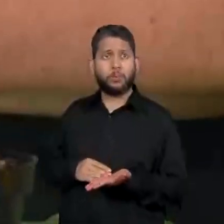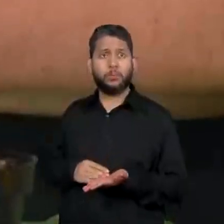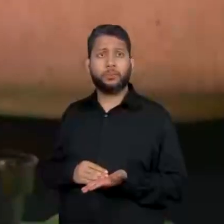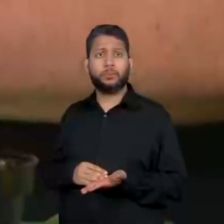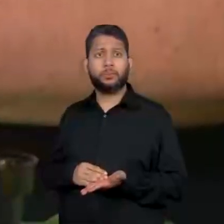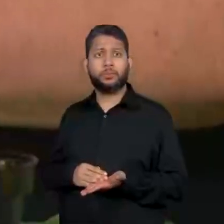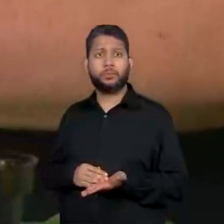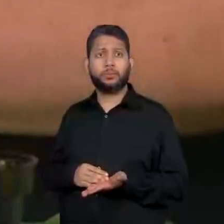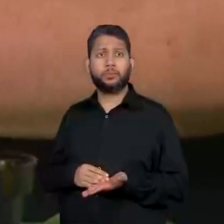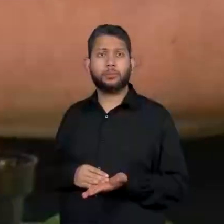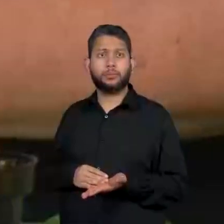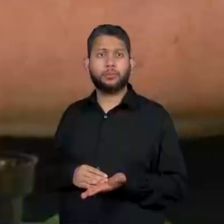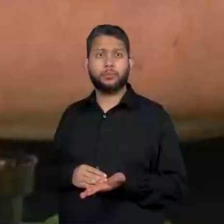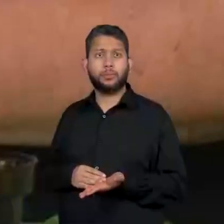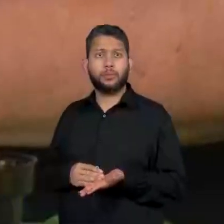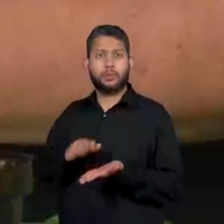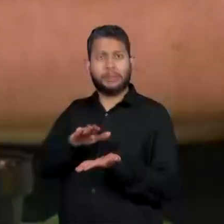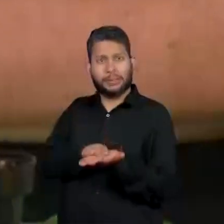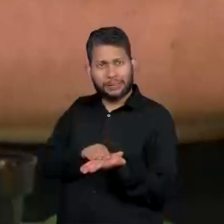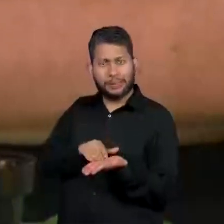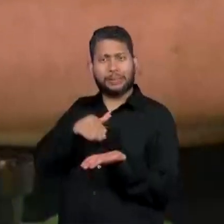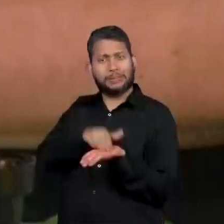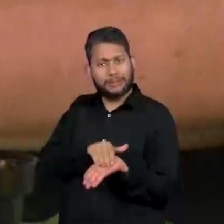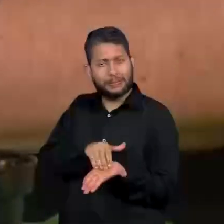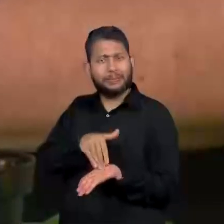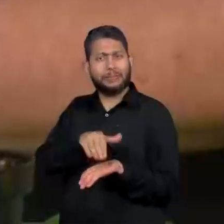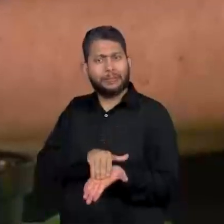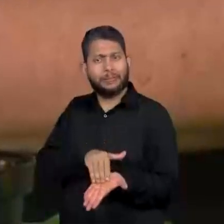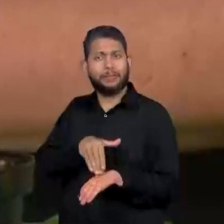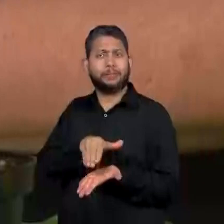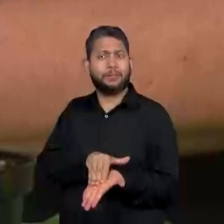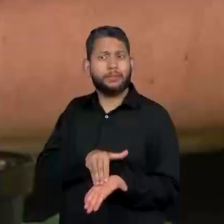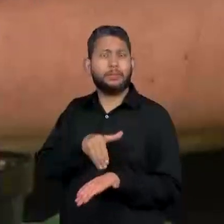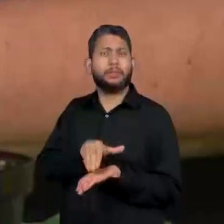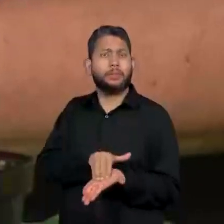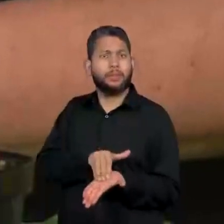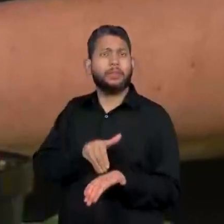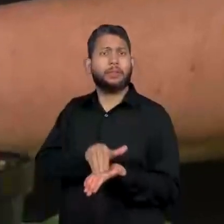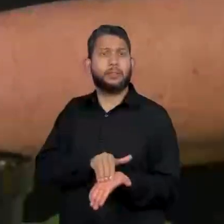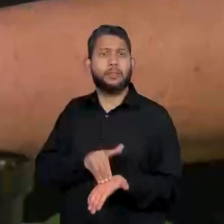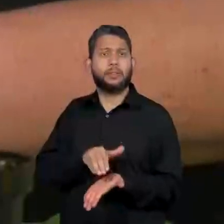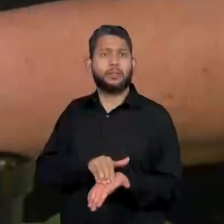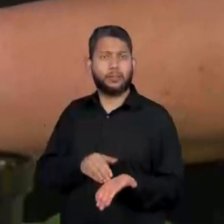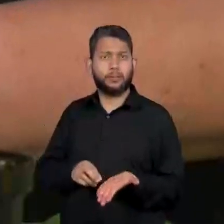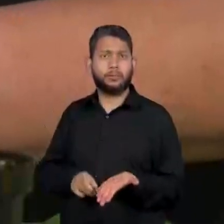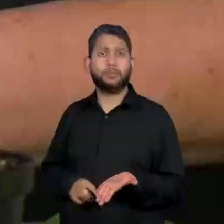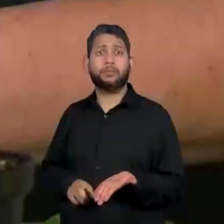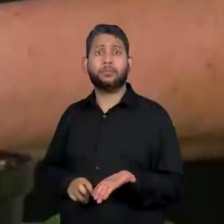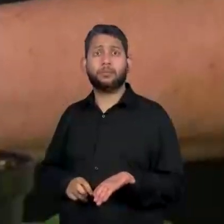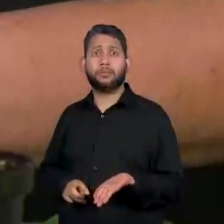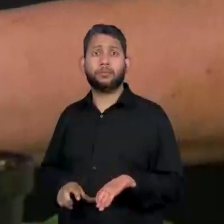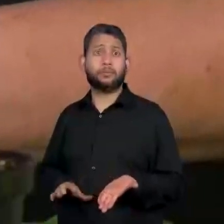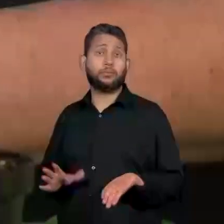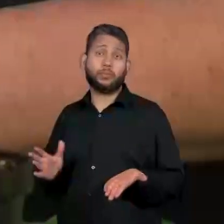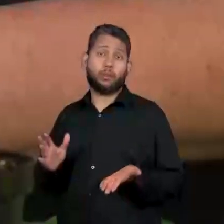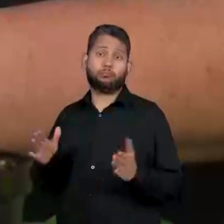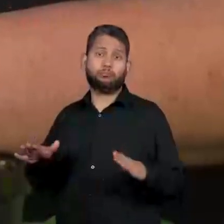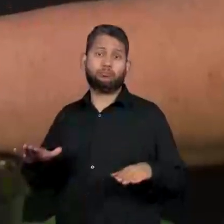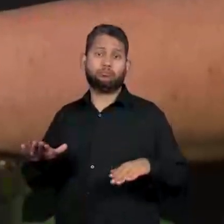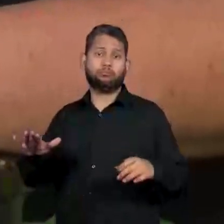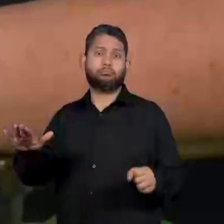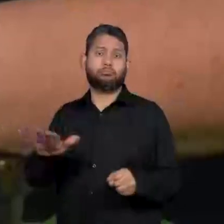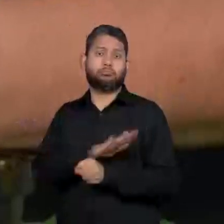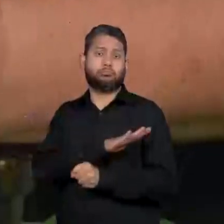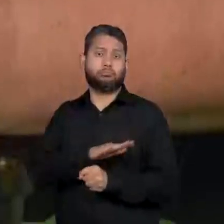vou, inclusive, compactá-las também aqui dentro, olha, deste solo. Já não consigo ver a